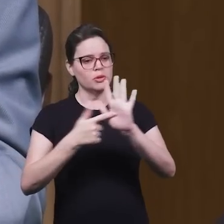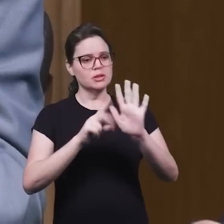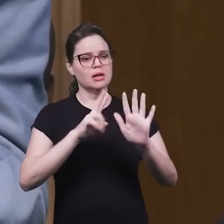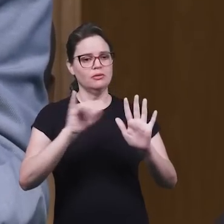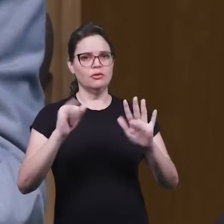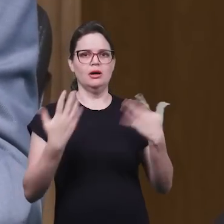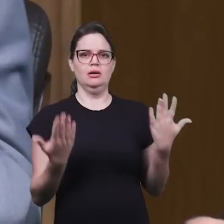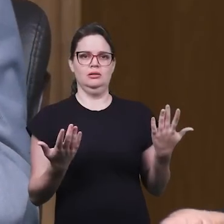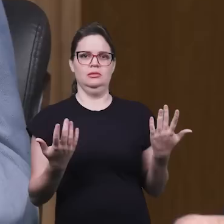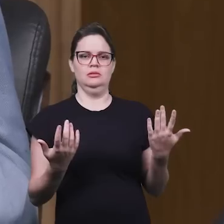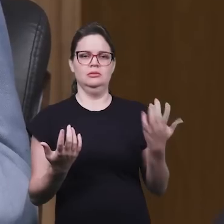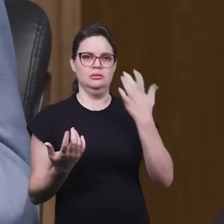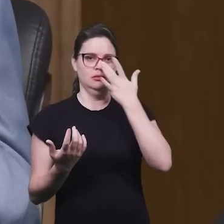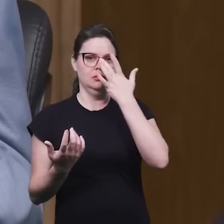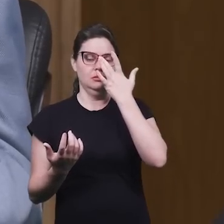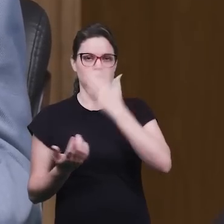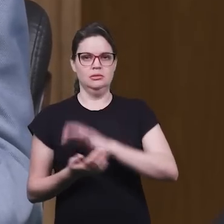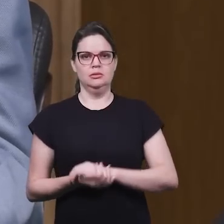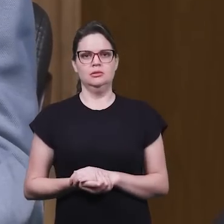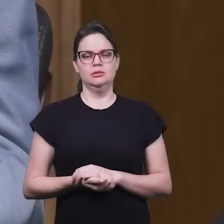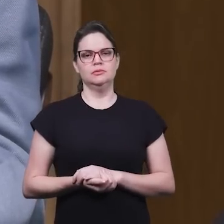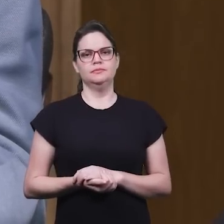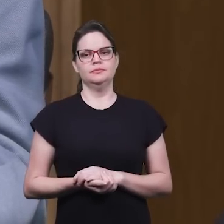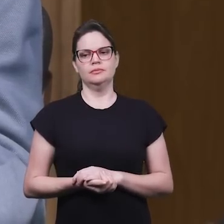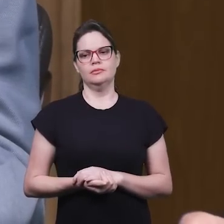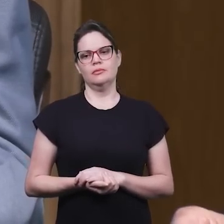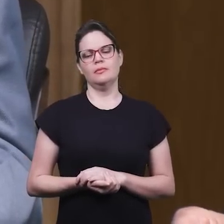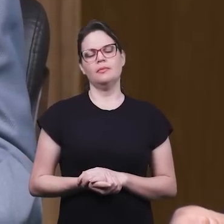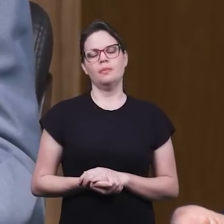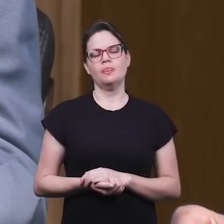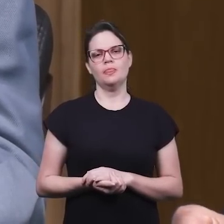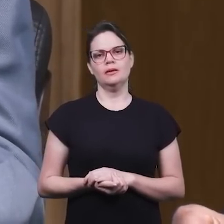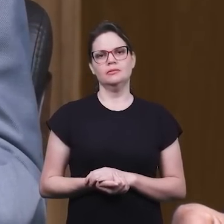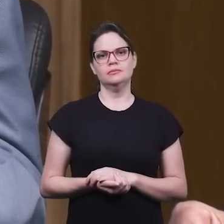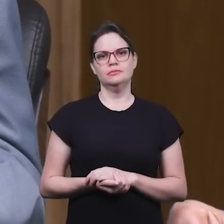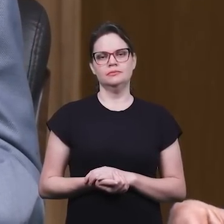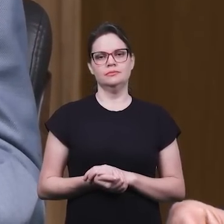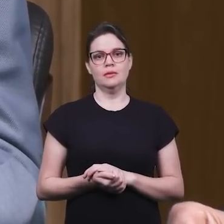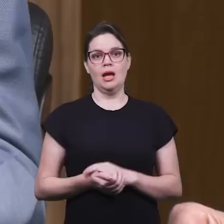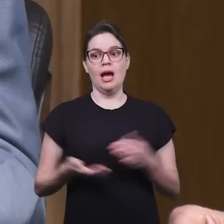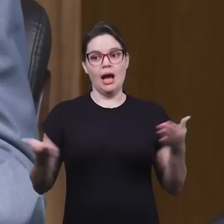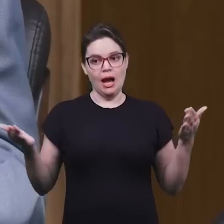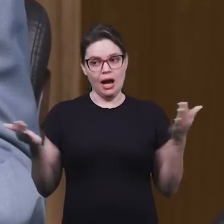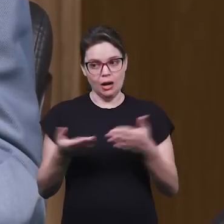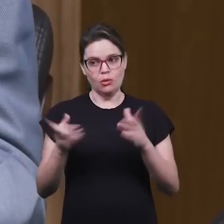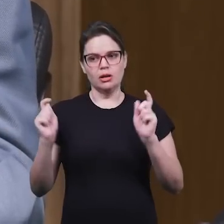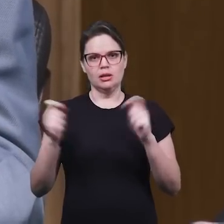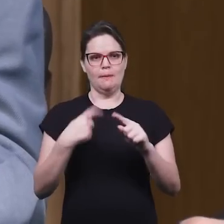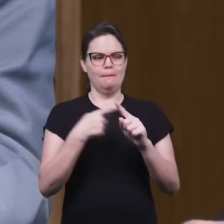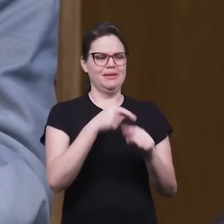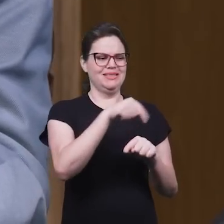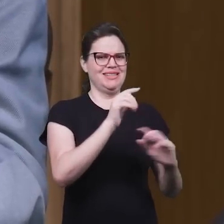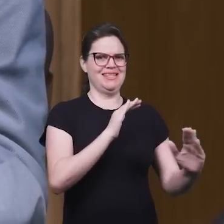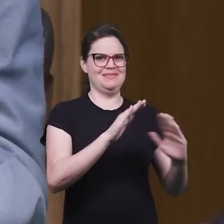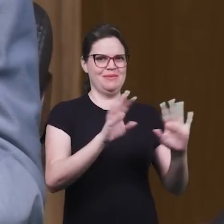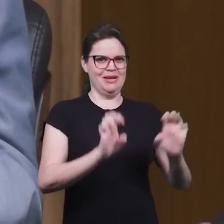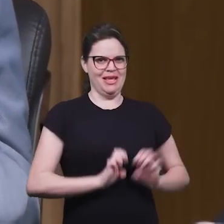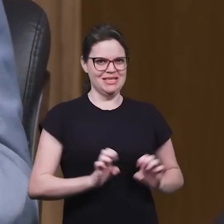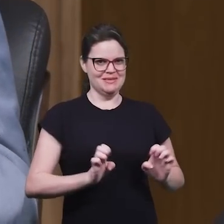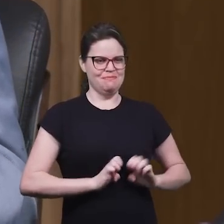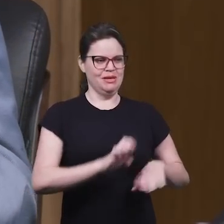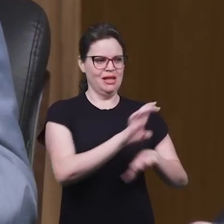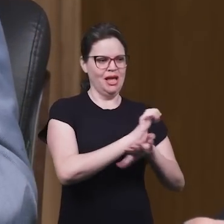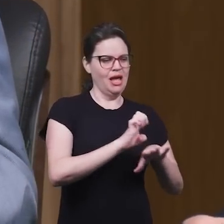Né? Paz e segurança, Conselho Mundial de Segurança e tal. Então, é isso que nós estamos vendo agora, não é? Então, o